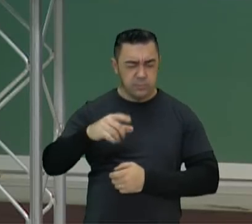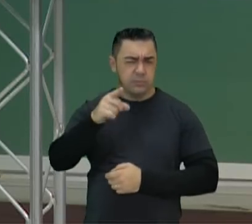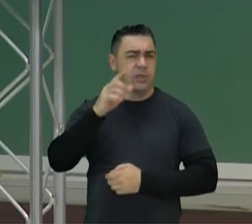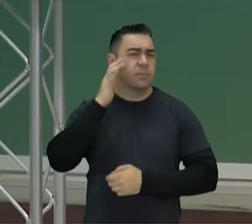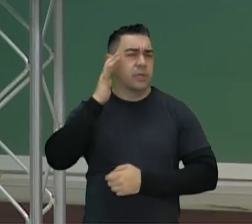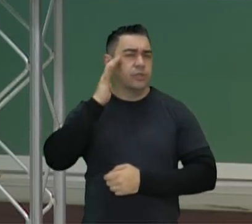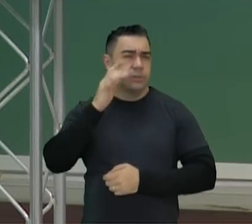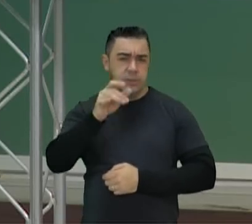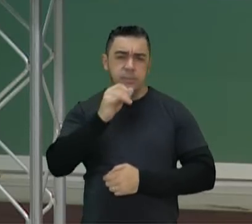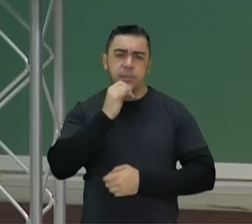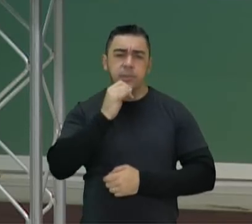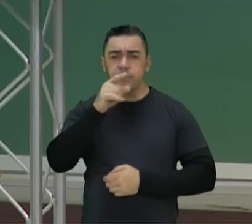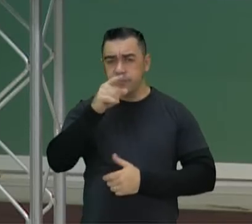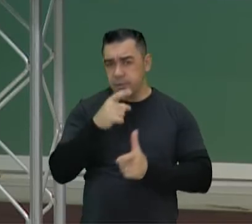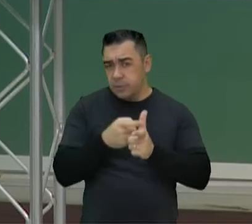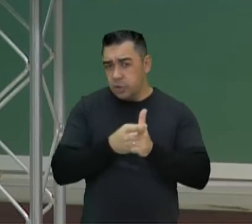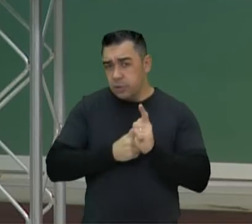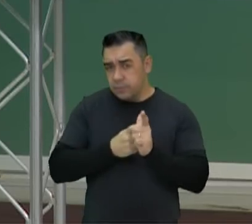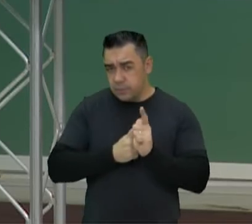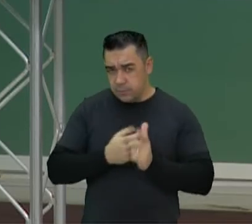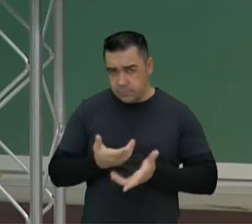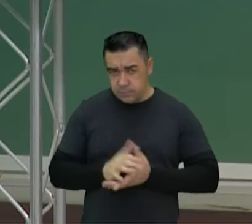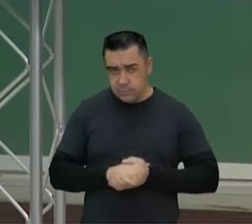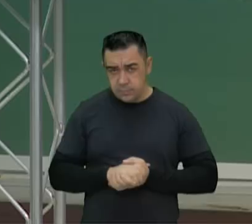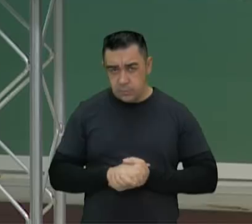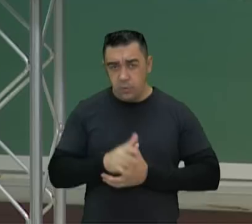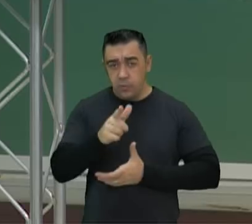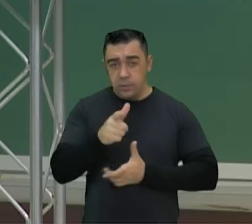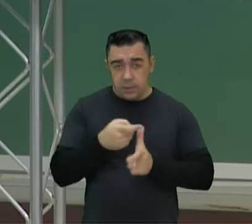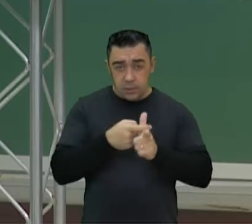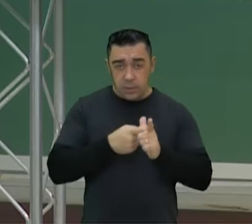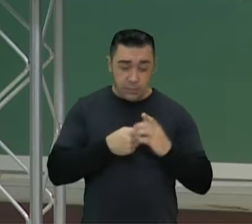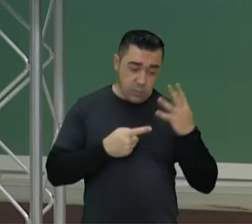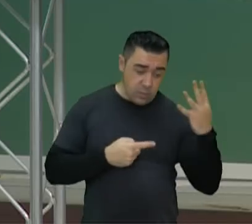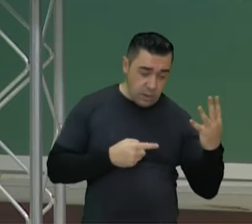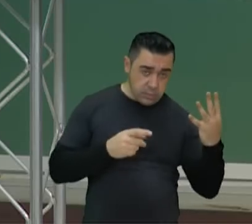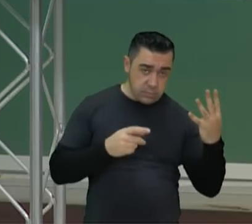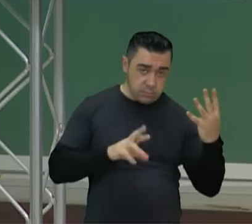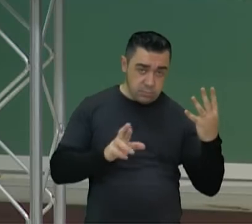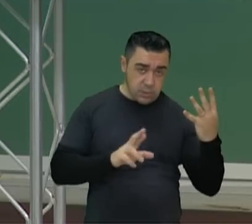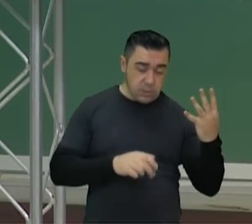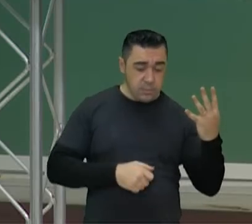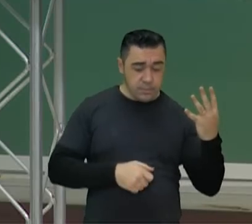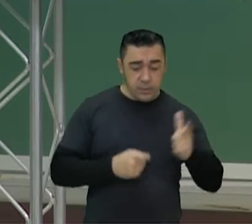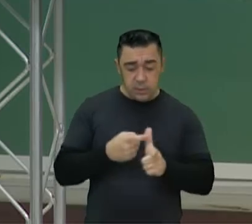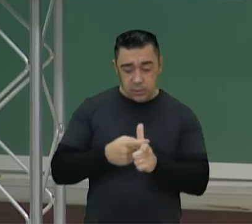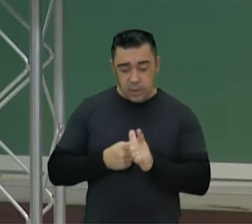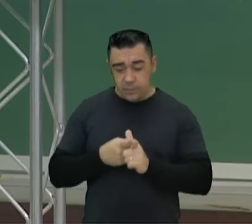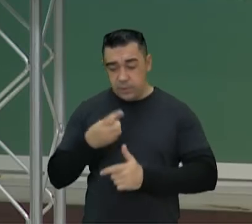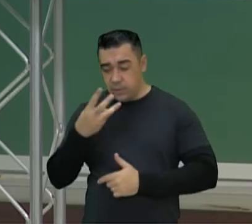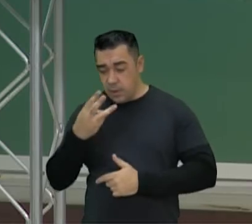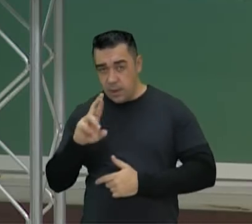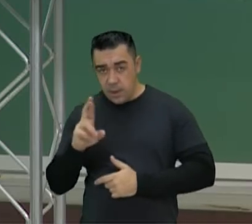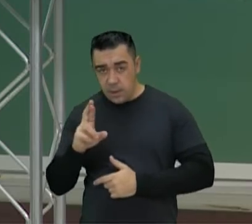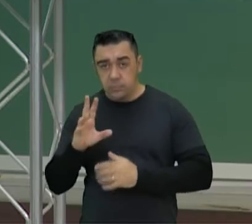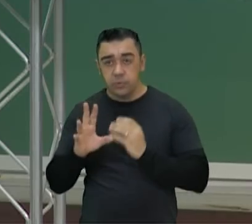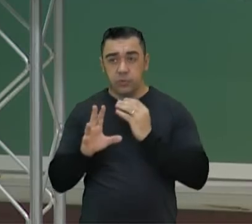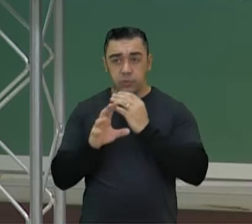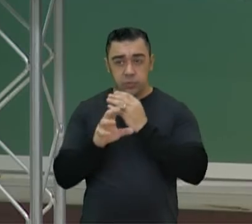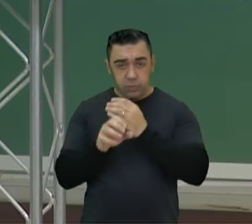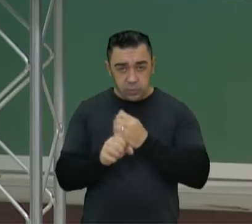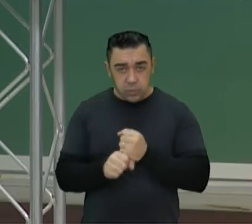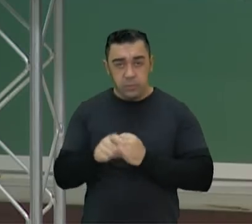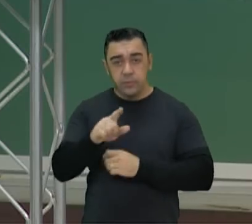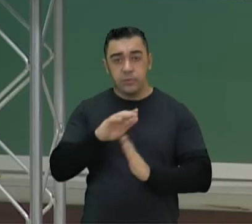Imagine sendo uma dívida. Você tem uma dívida de 4 e uma dívida de 3. A soma de